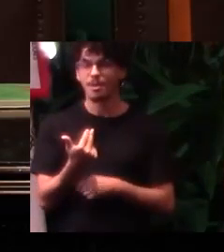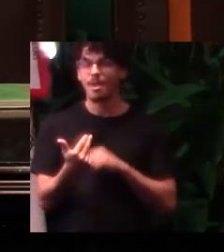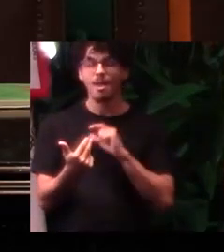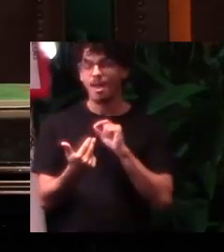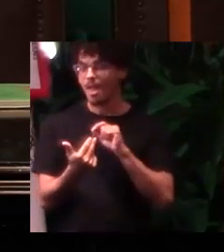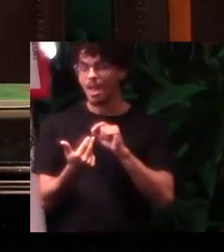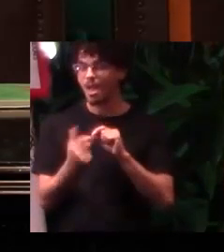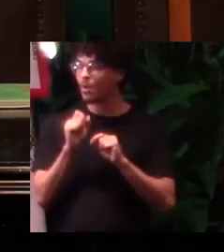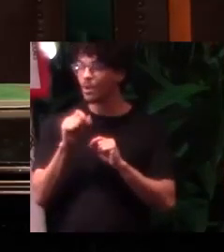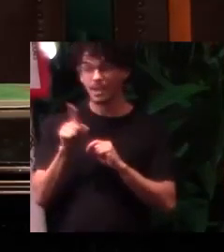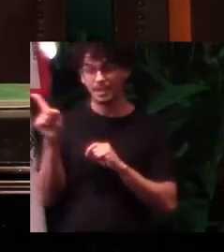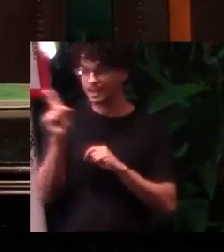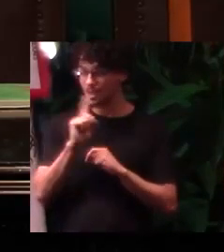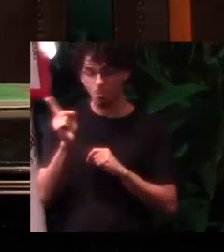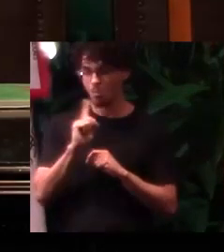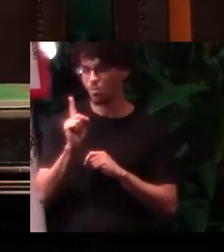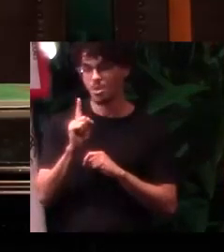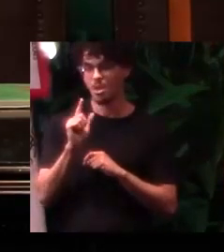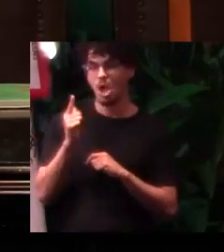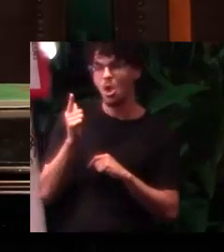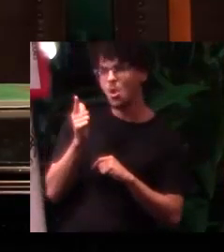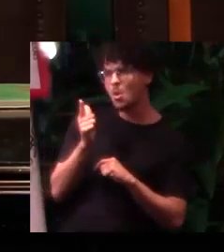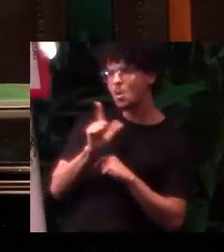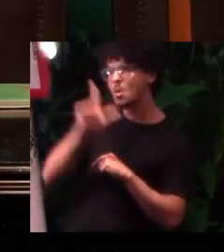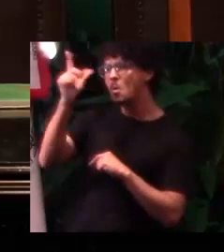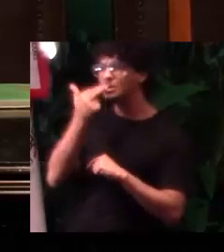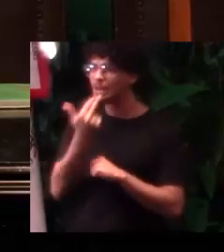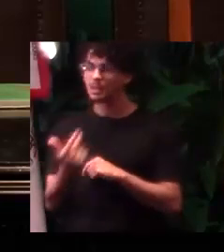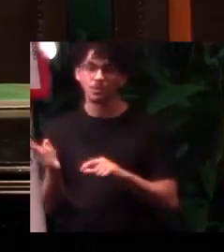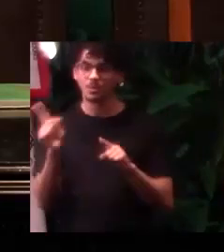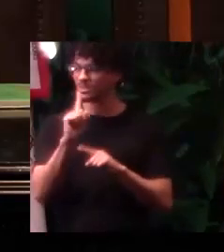ela, não, na verdade, não é uma outra língua, ela é